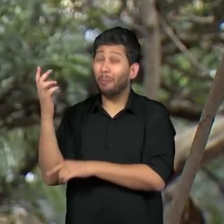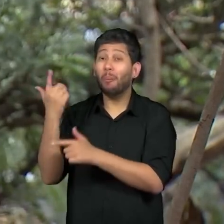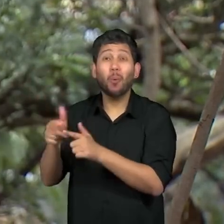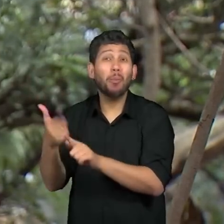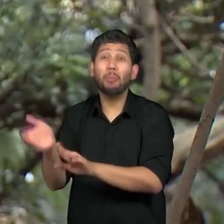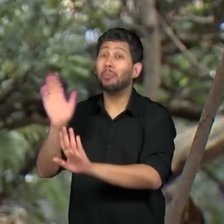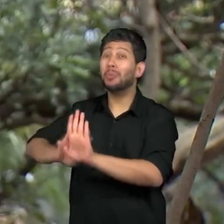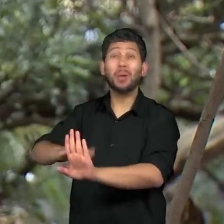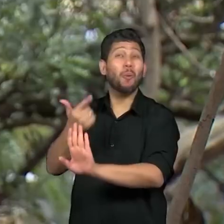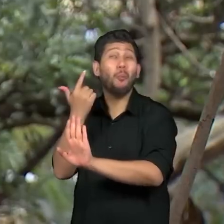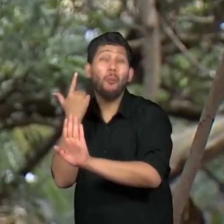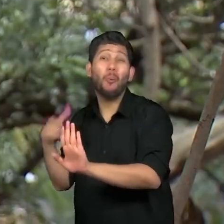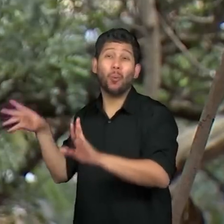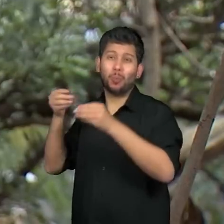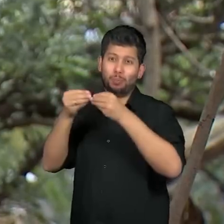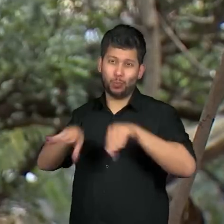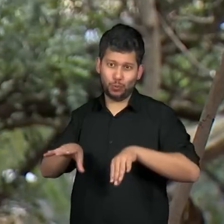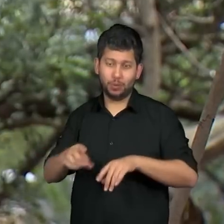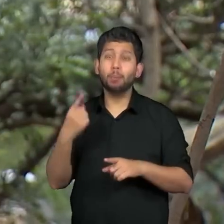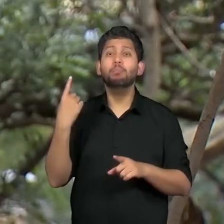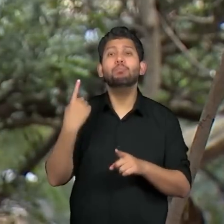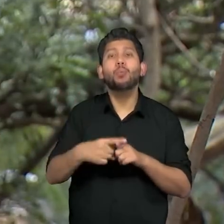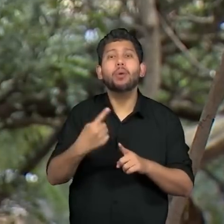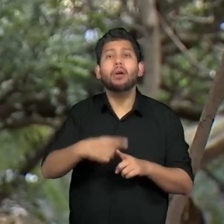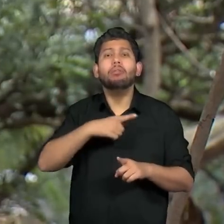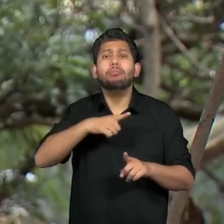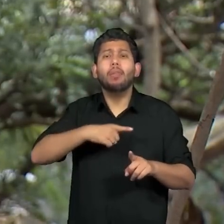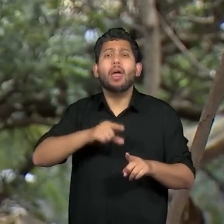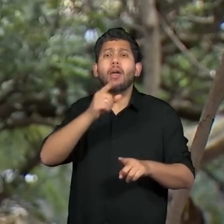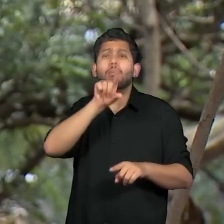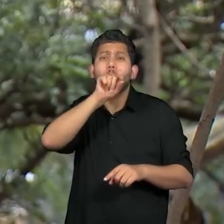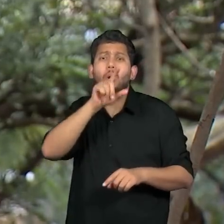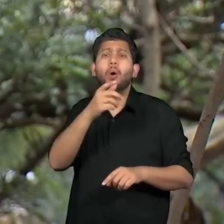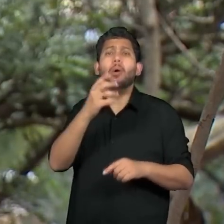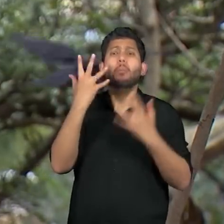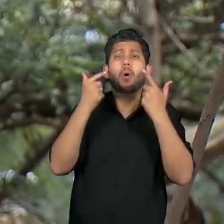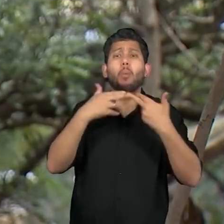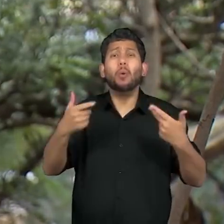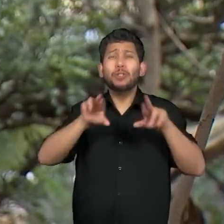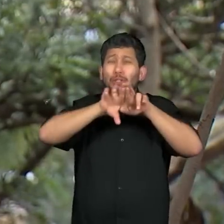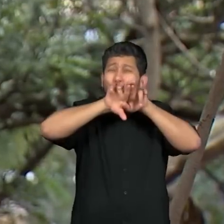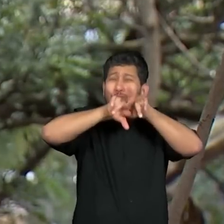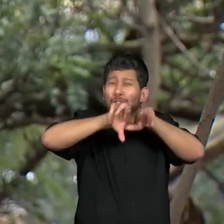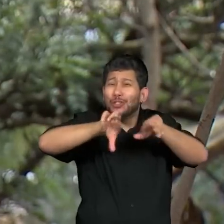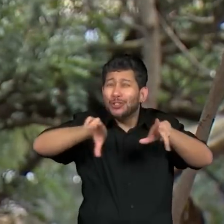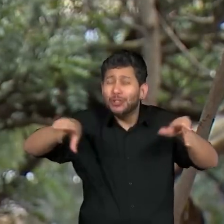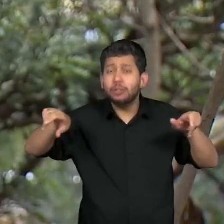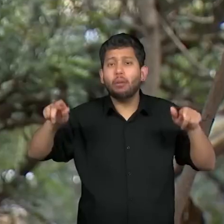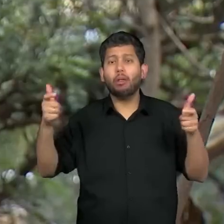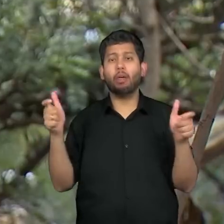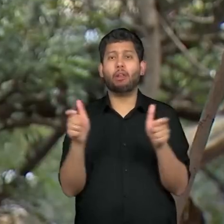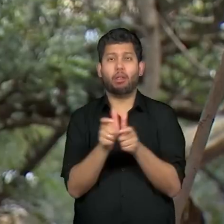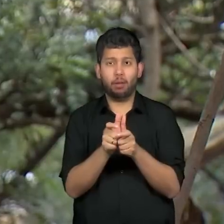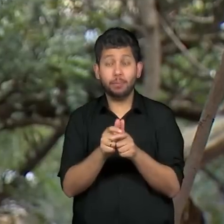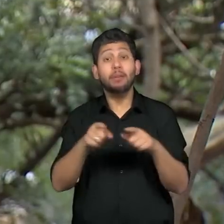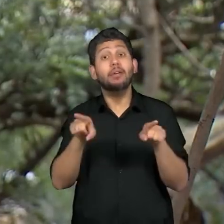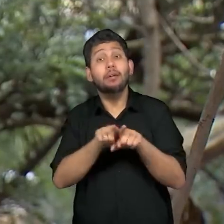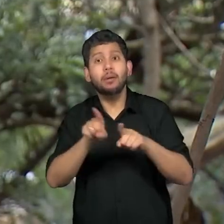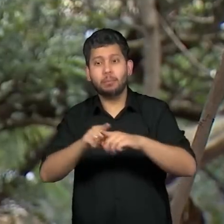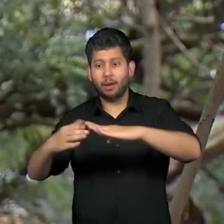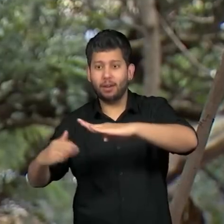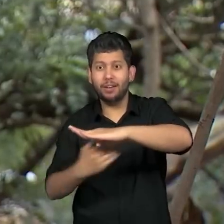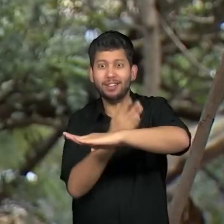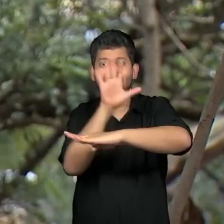outros impactos, como a perda de espécies e de serviços ecossistêmicos, que aumentam as chances do aparecimento